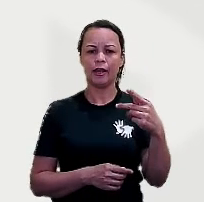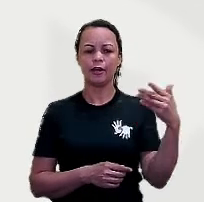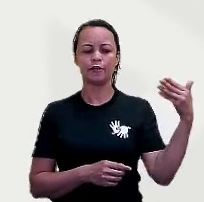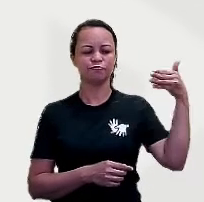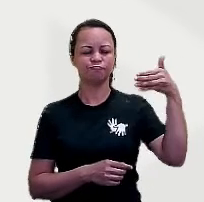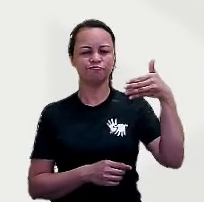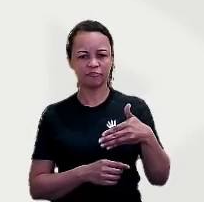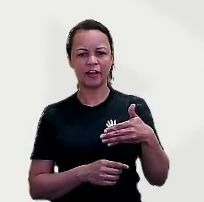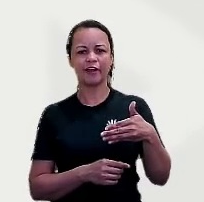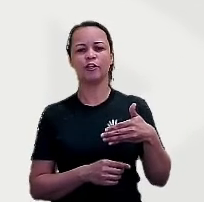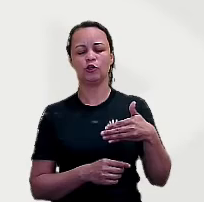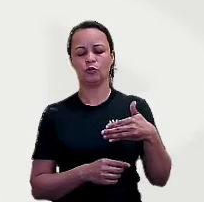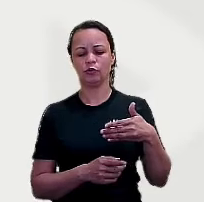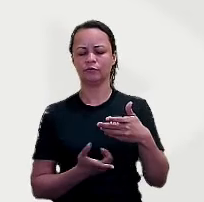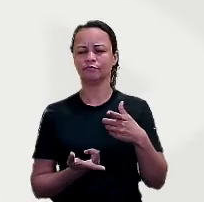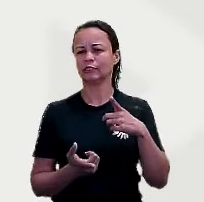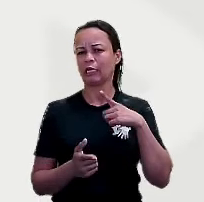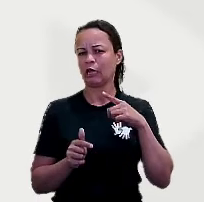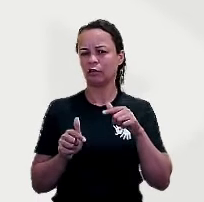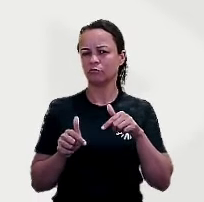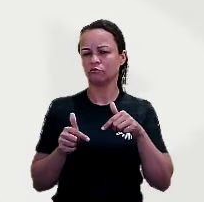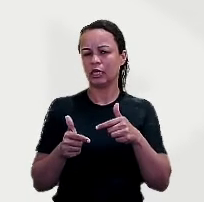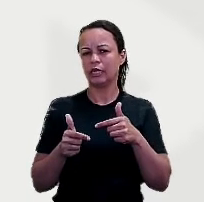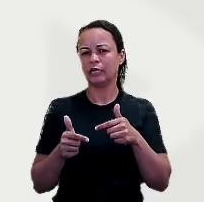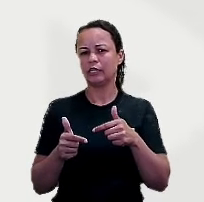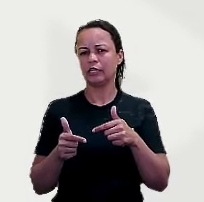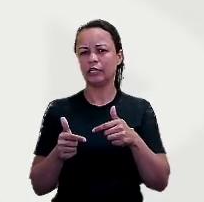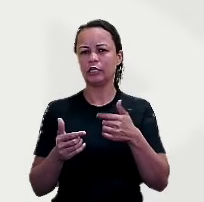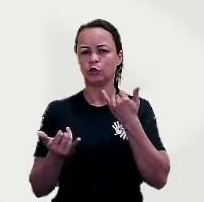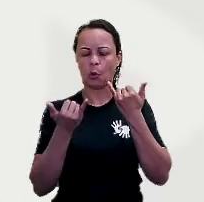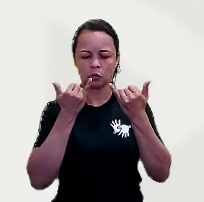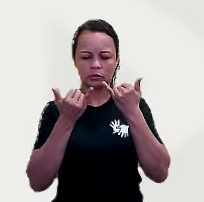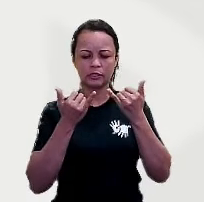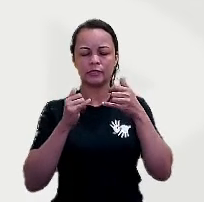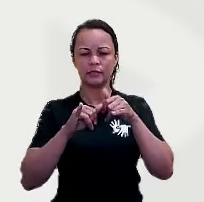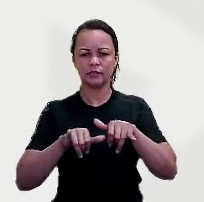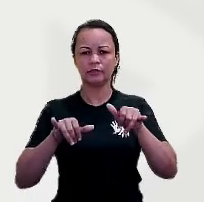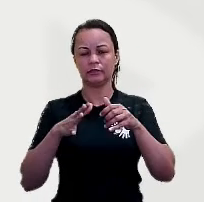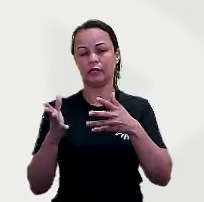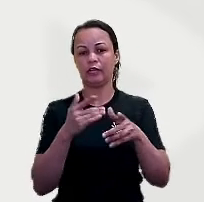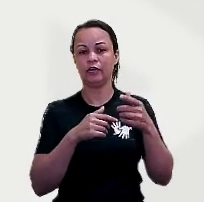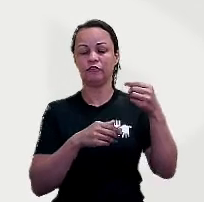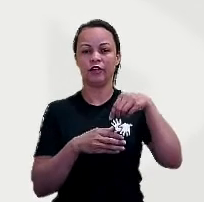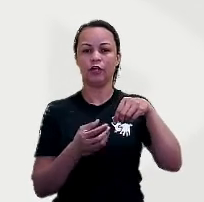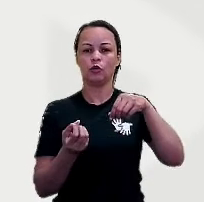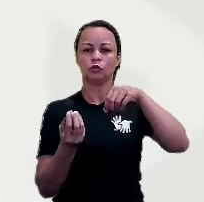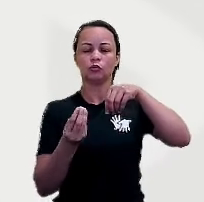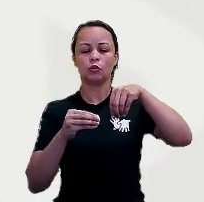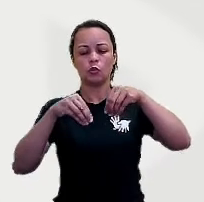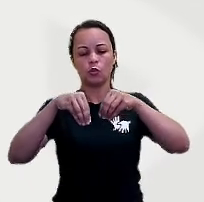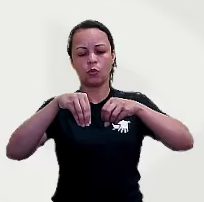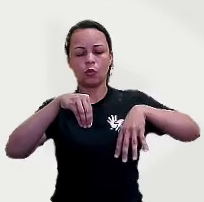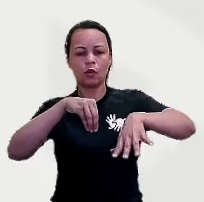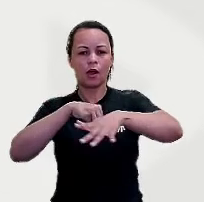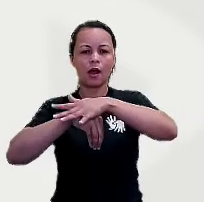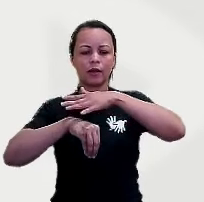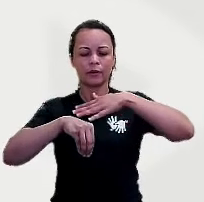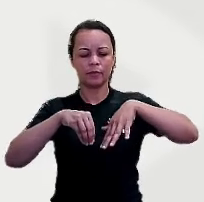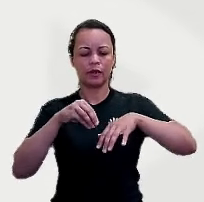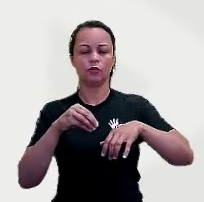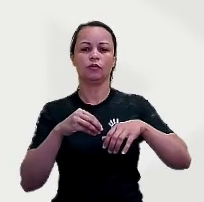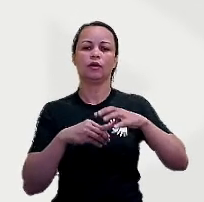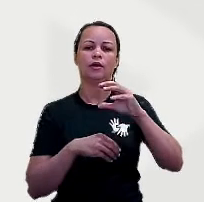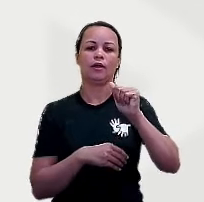ao que se tem notícia, lá do arquipélago do Cabo Verde, que fica na costa